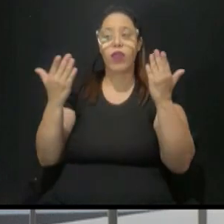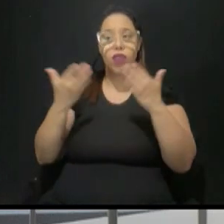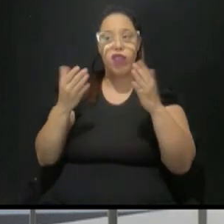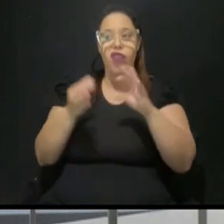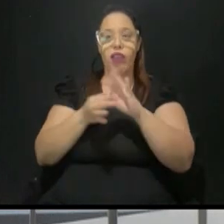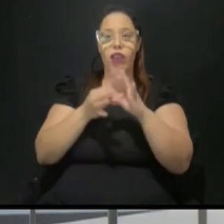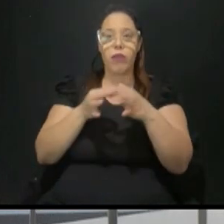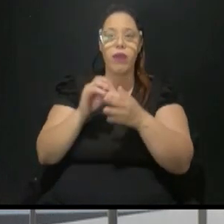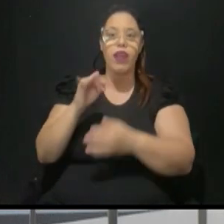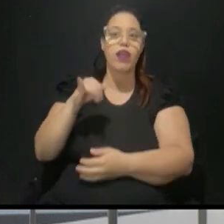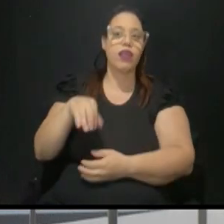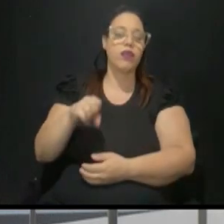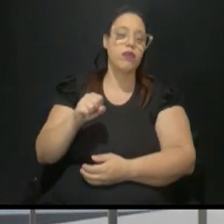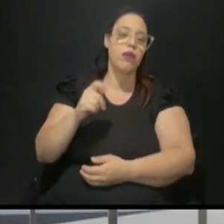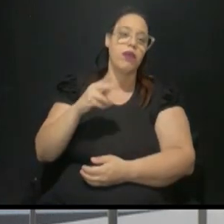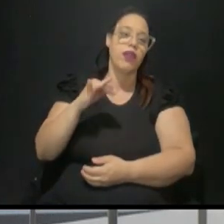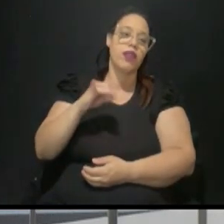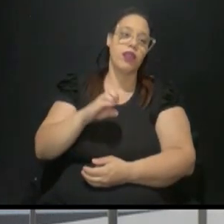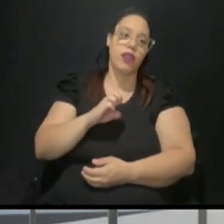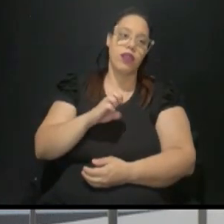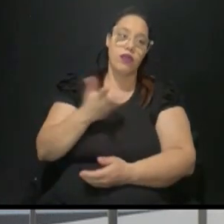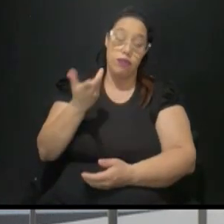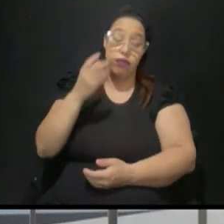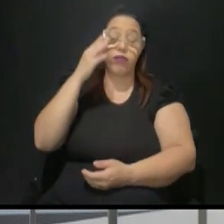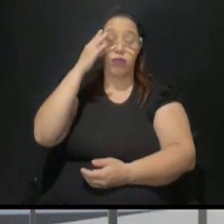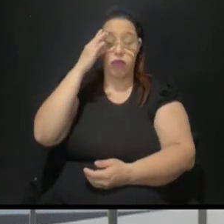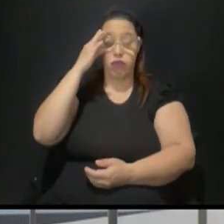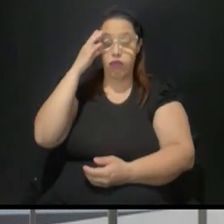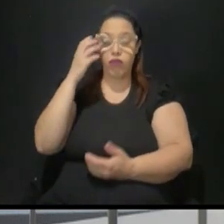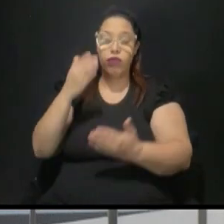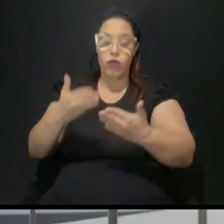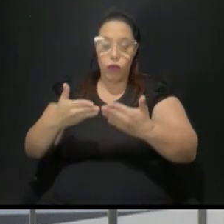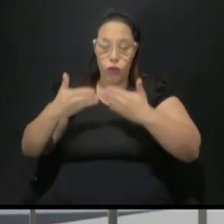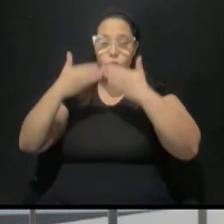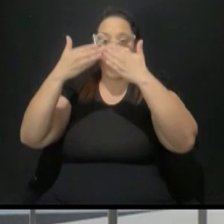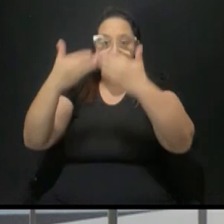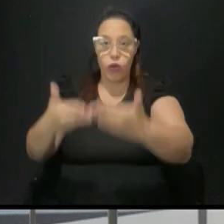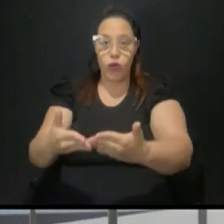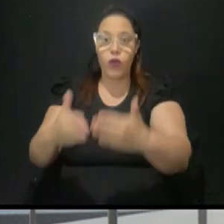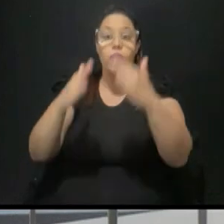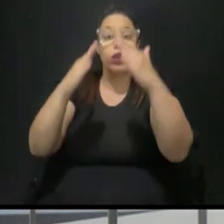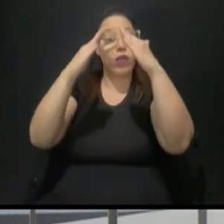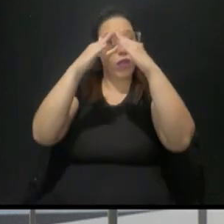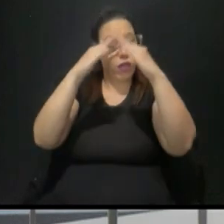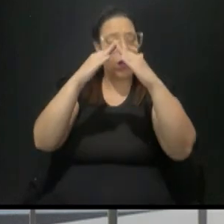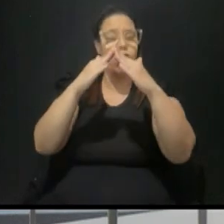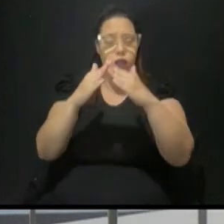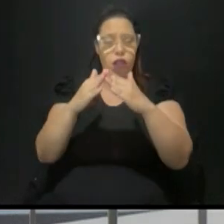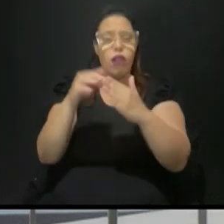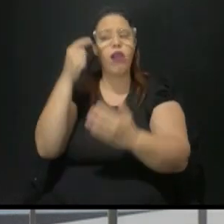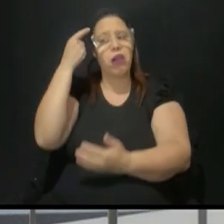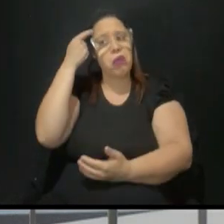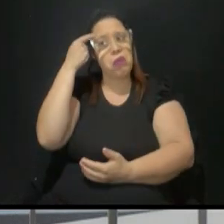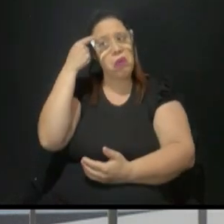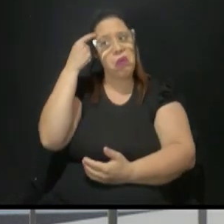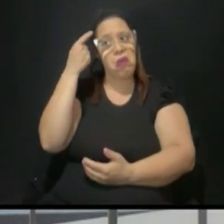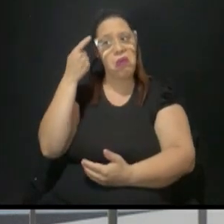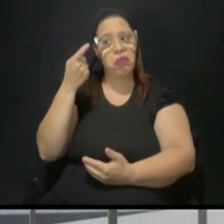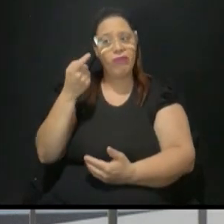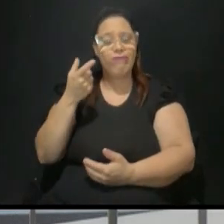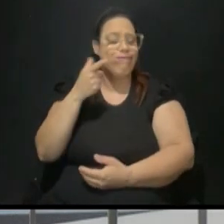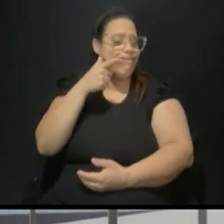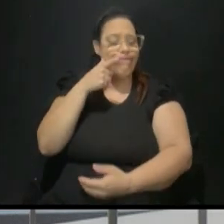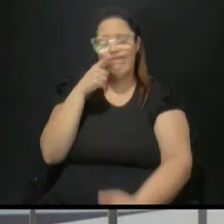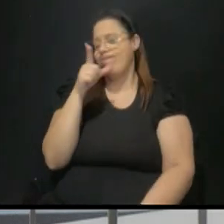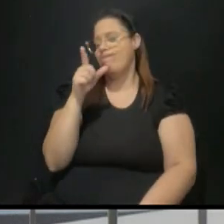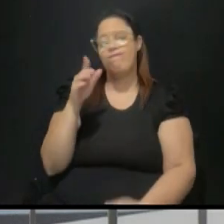APC para oferecer para você que está em casa e pensa que talvez não consiga fazer nada, você